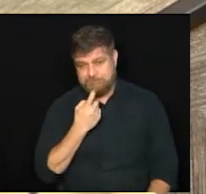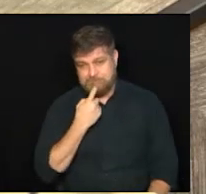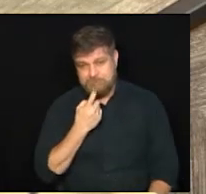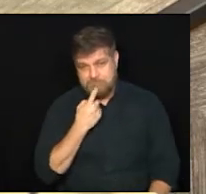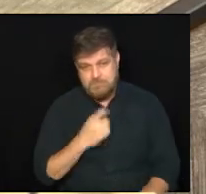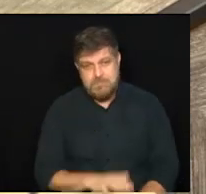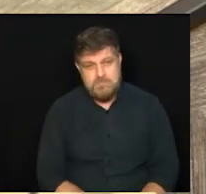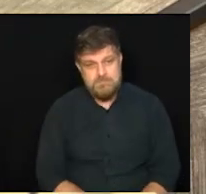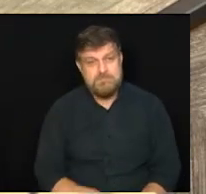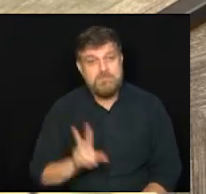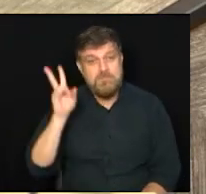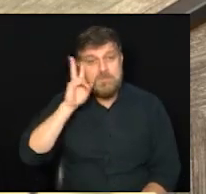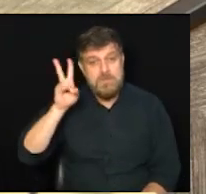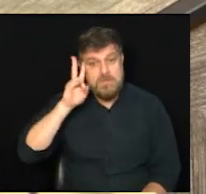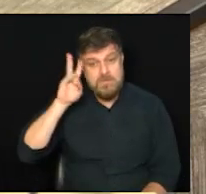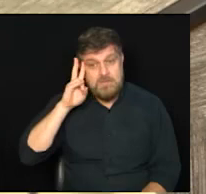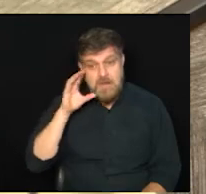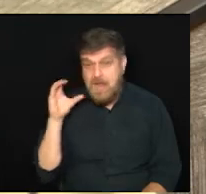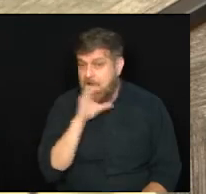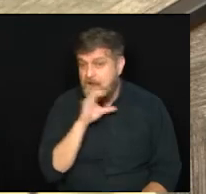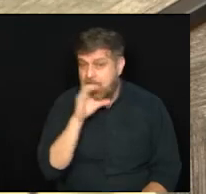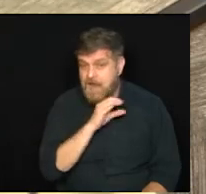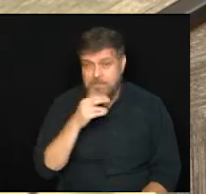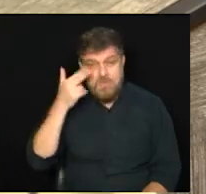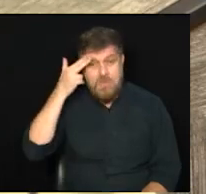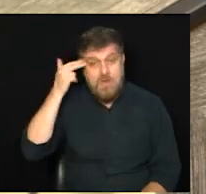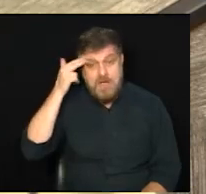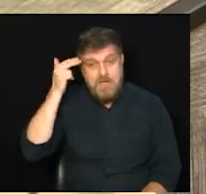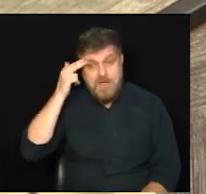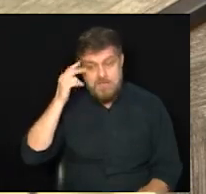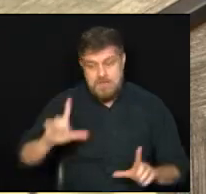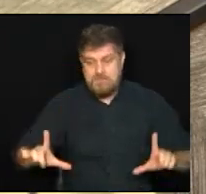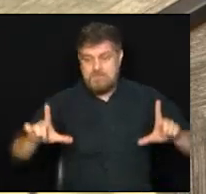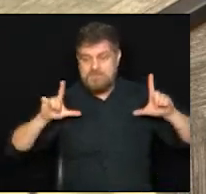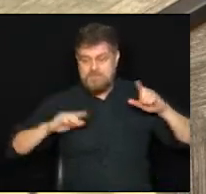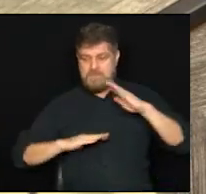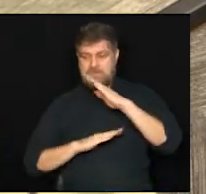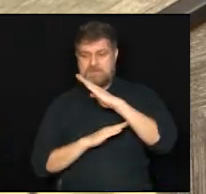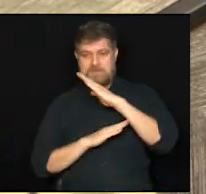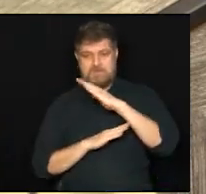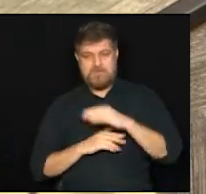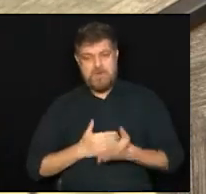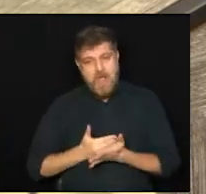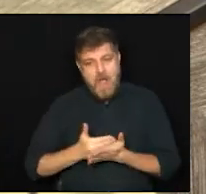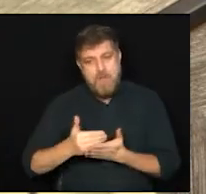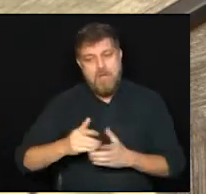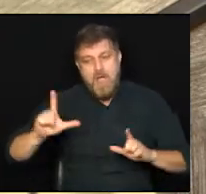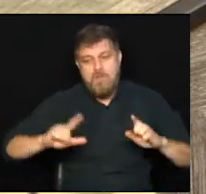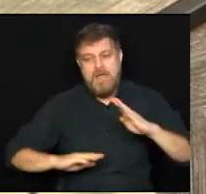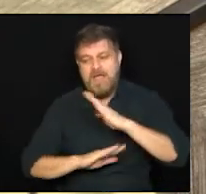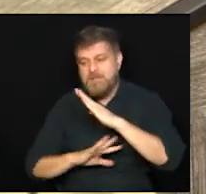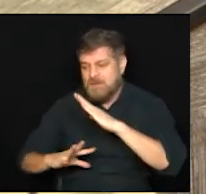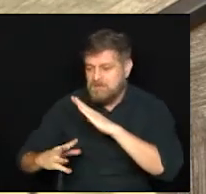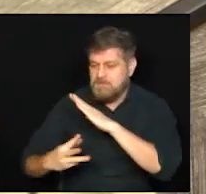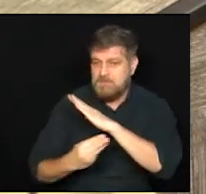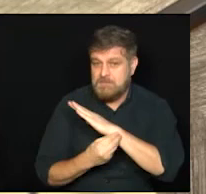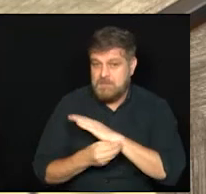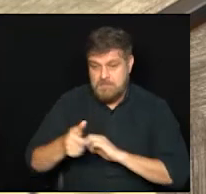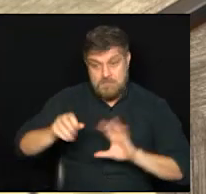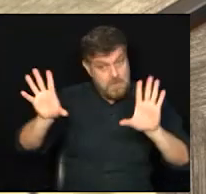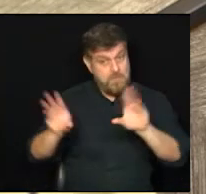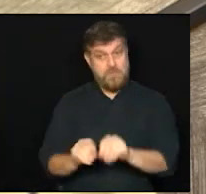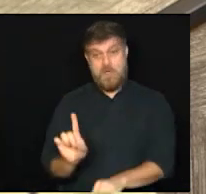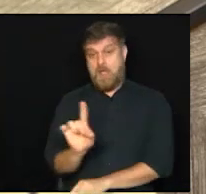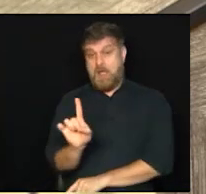Campinas. Lembrando que daqui a pouquinho o Gabriel Castro está aqui na tela da TV Câmara para dar início ao Câmara Total. Então não desliga não, que